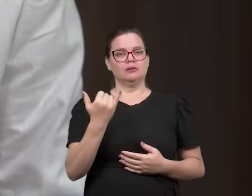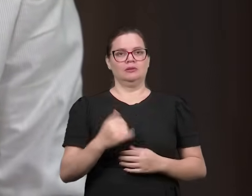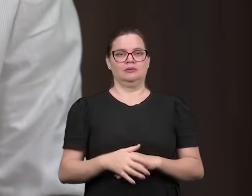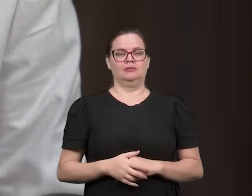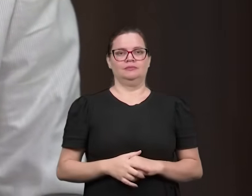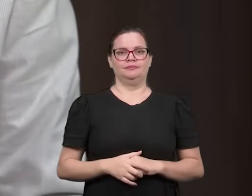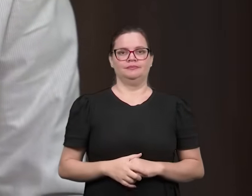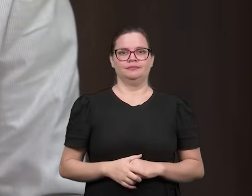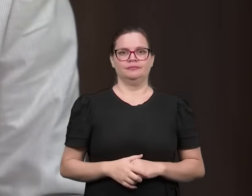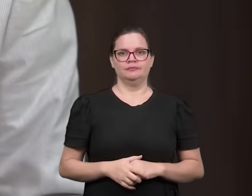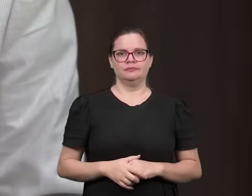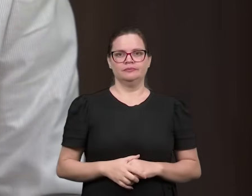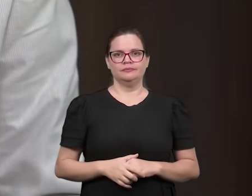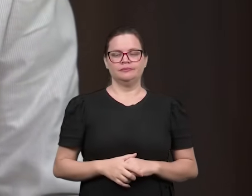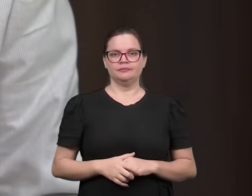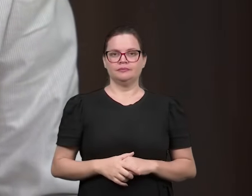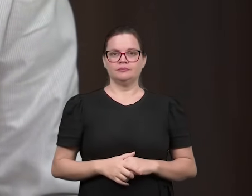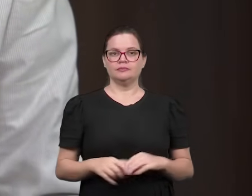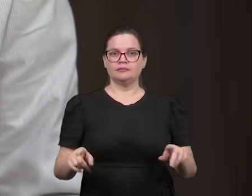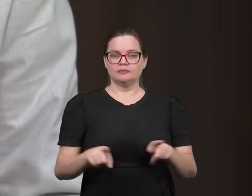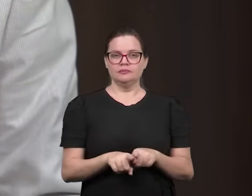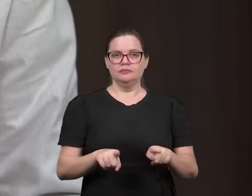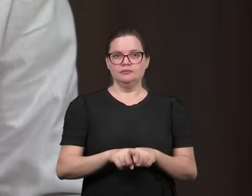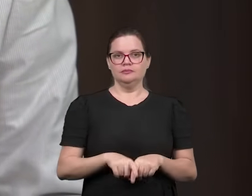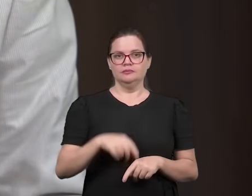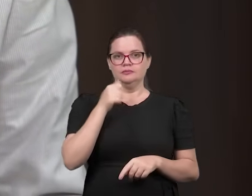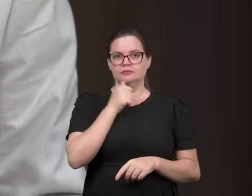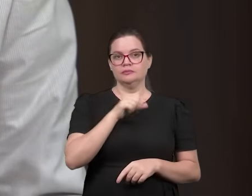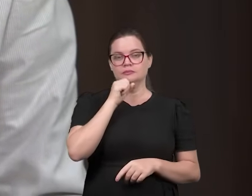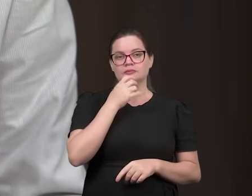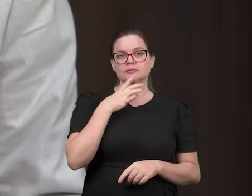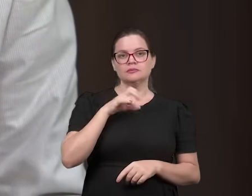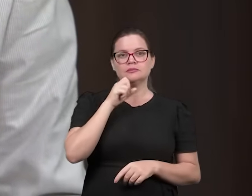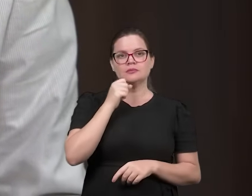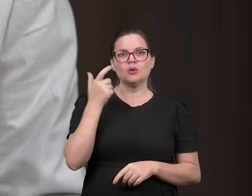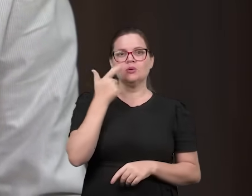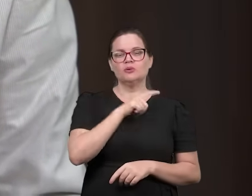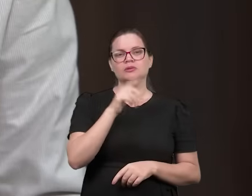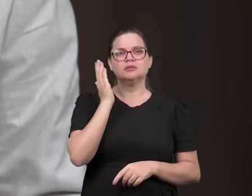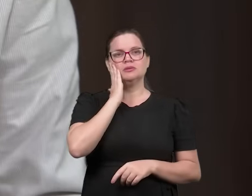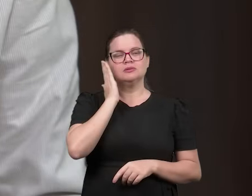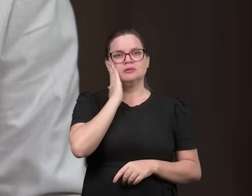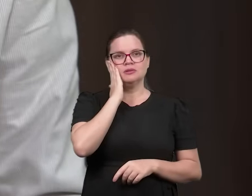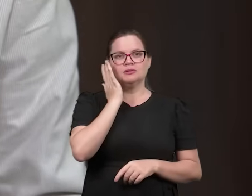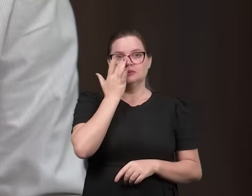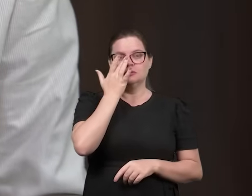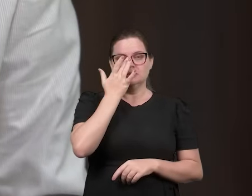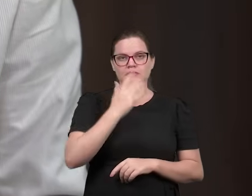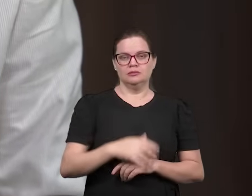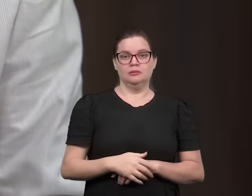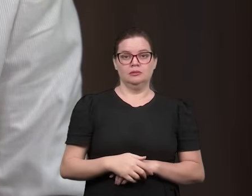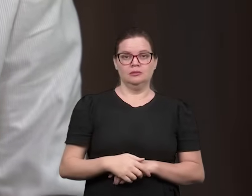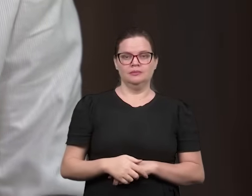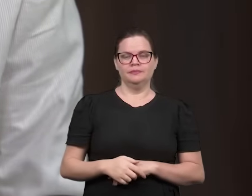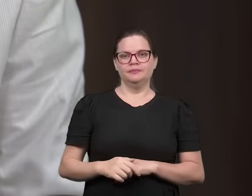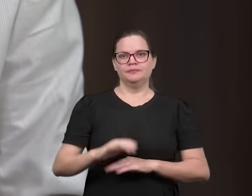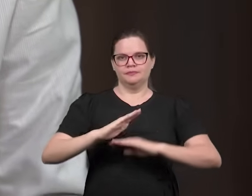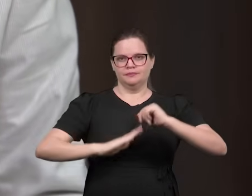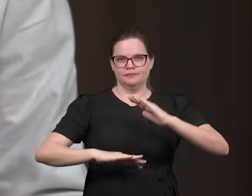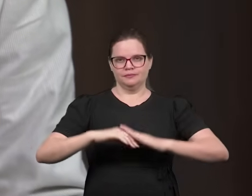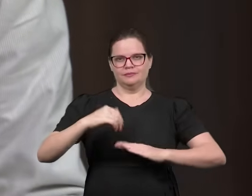forma, o pai também conseguir que esses talentos,